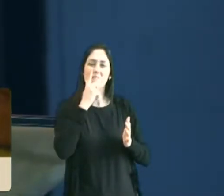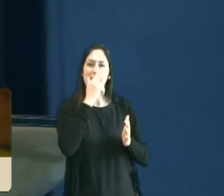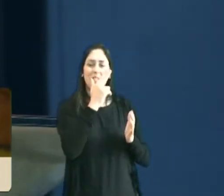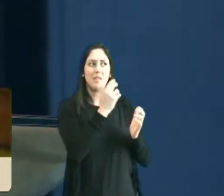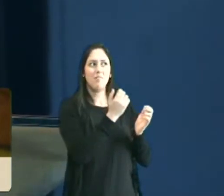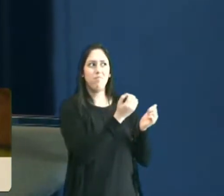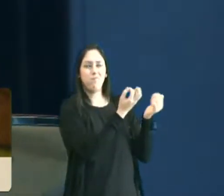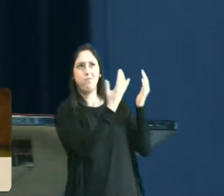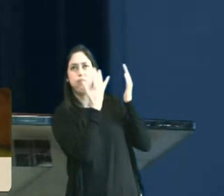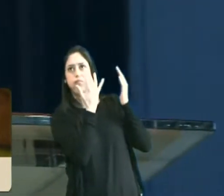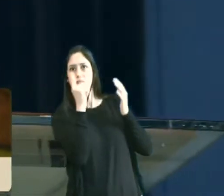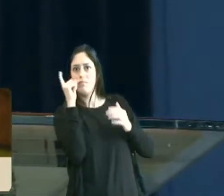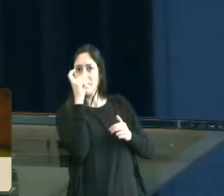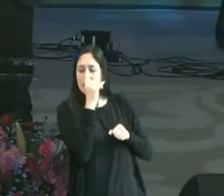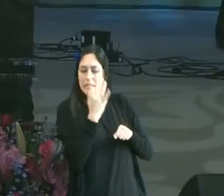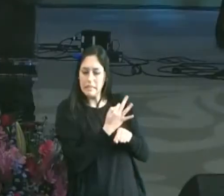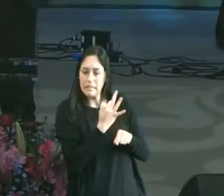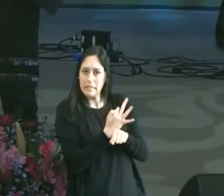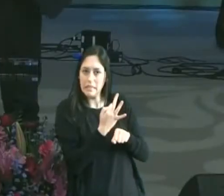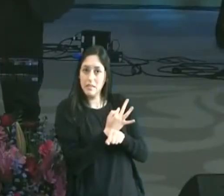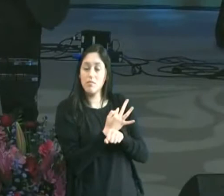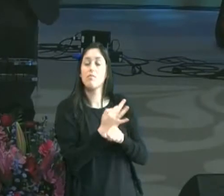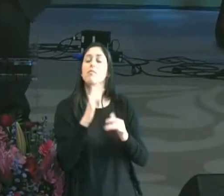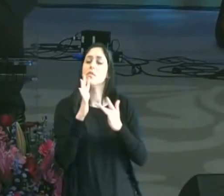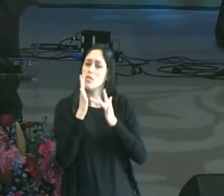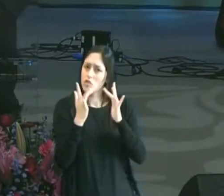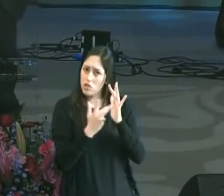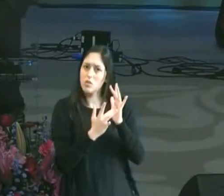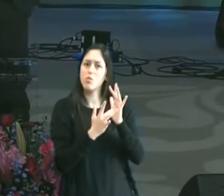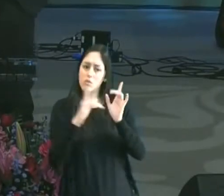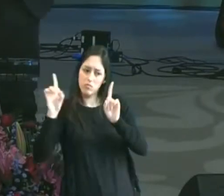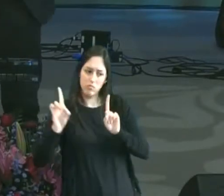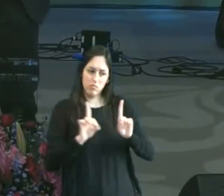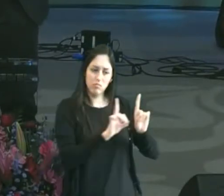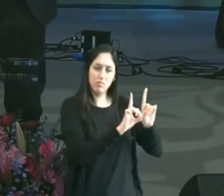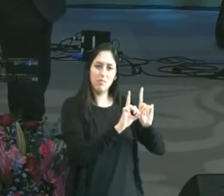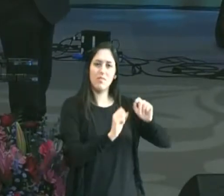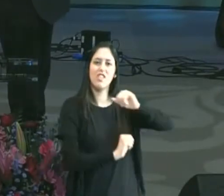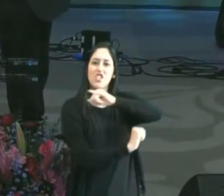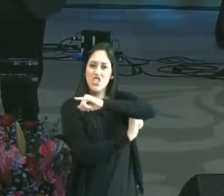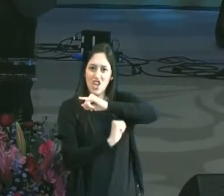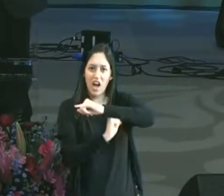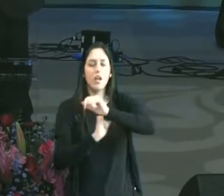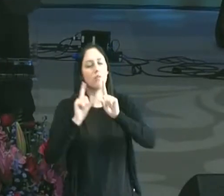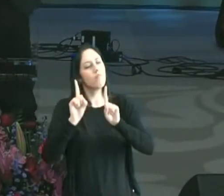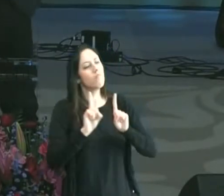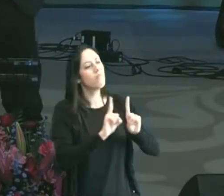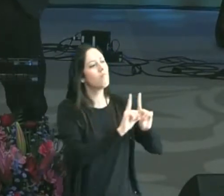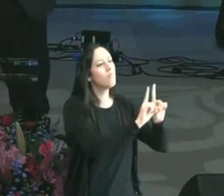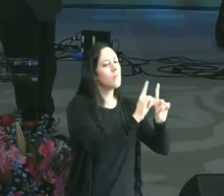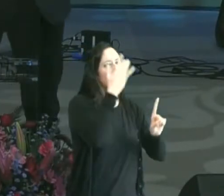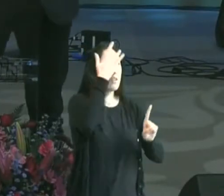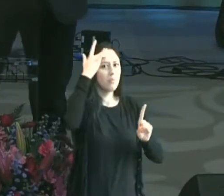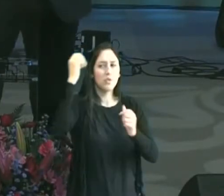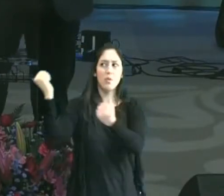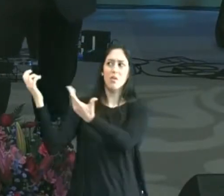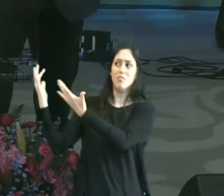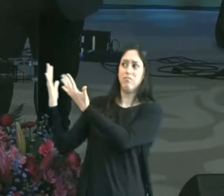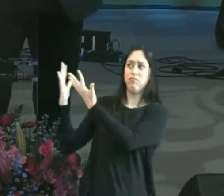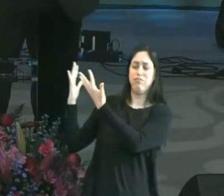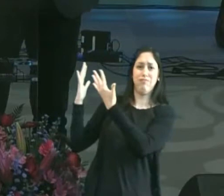24, vai dizer, Jesus foi com ele, e uma grande multidão o seguia, e